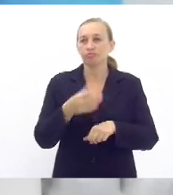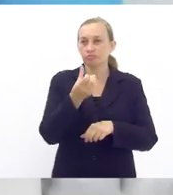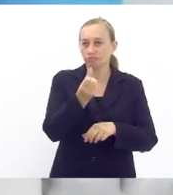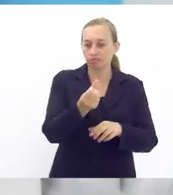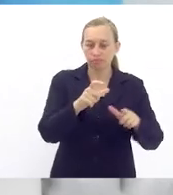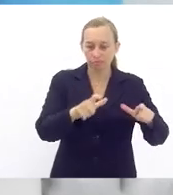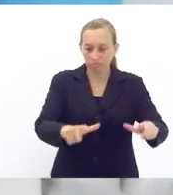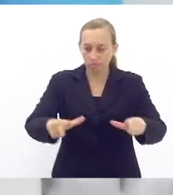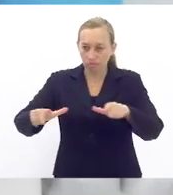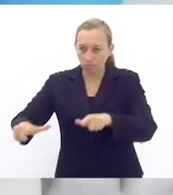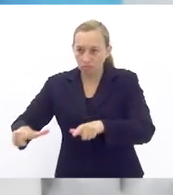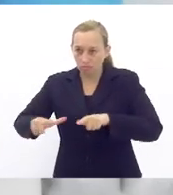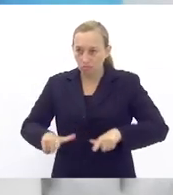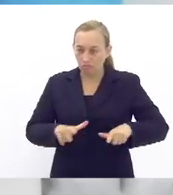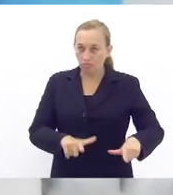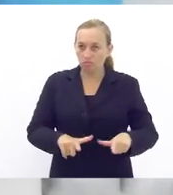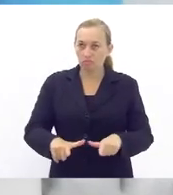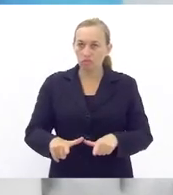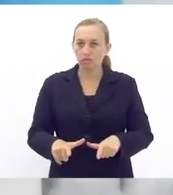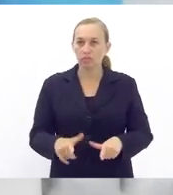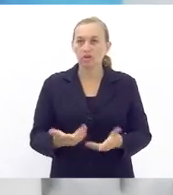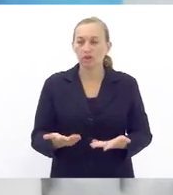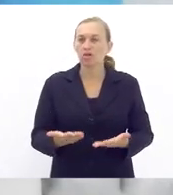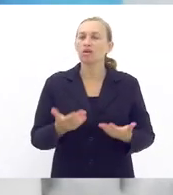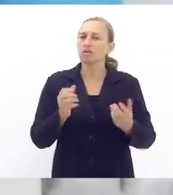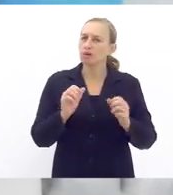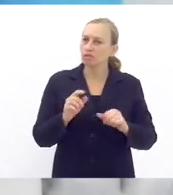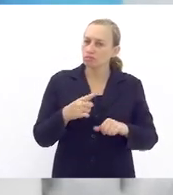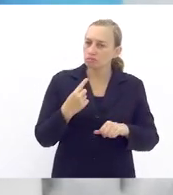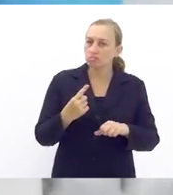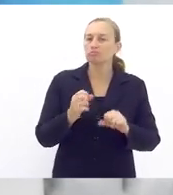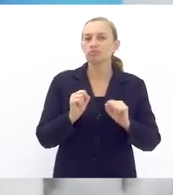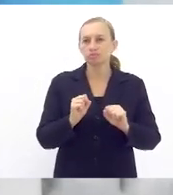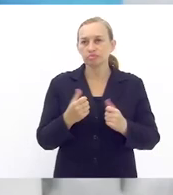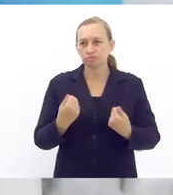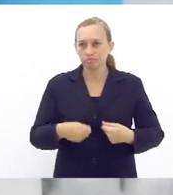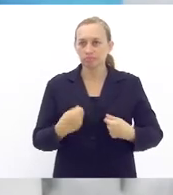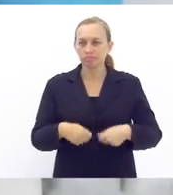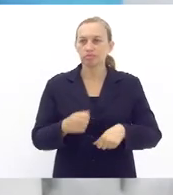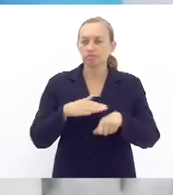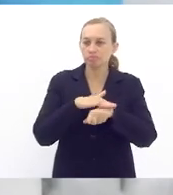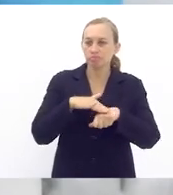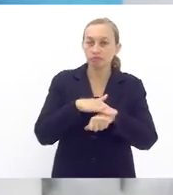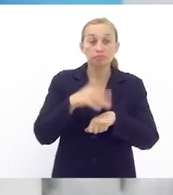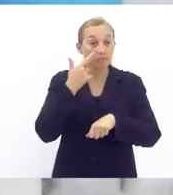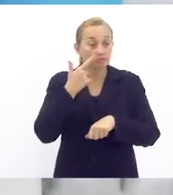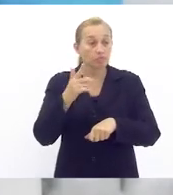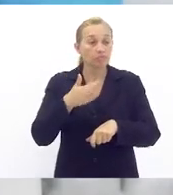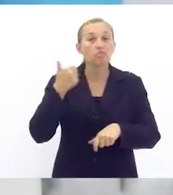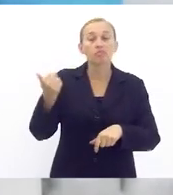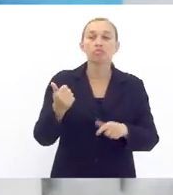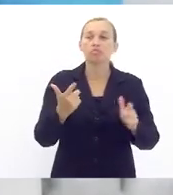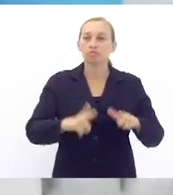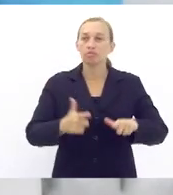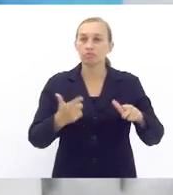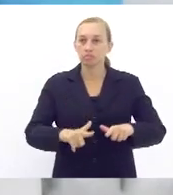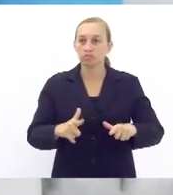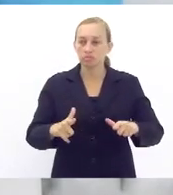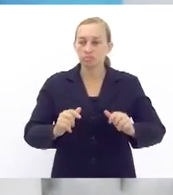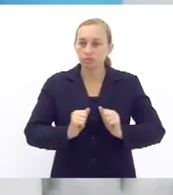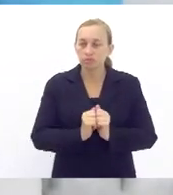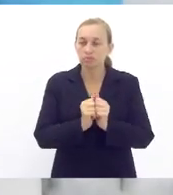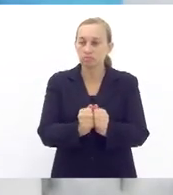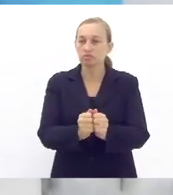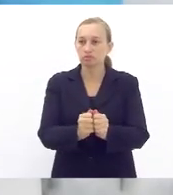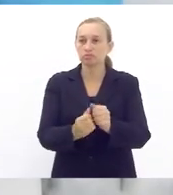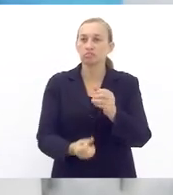locais nenhum atende vamos conversar com a possibilidade que a gente possa fazer algo de construir sempre